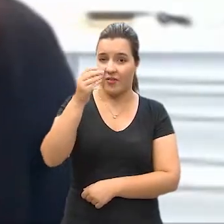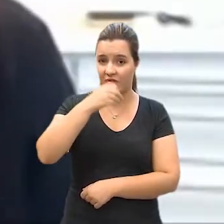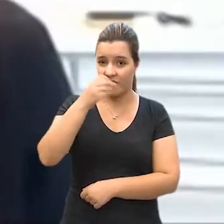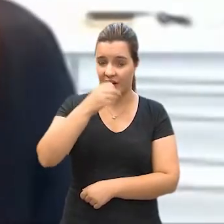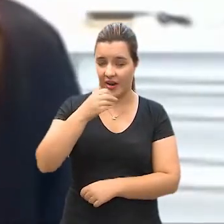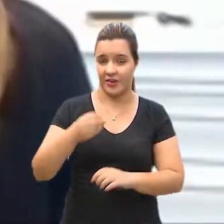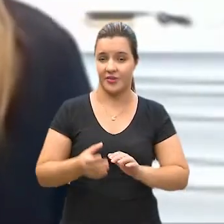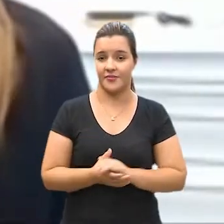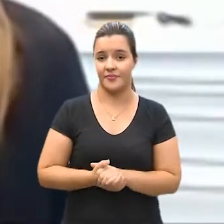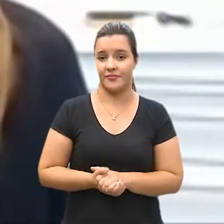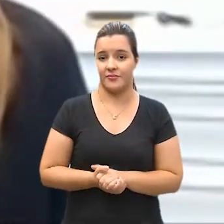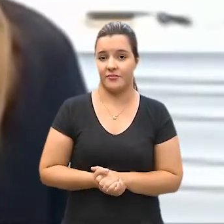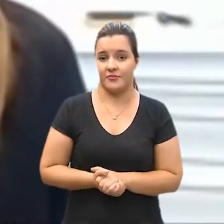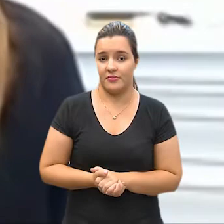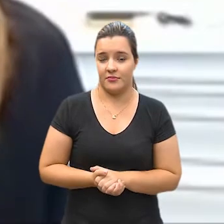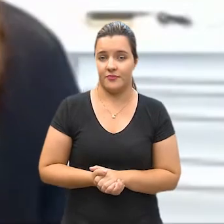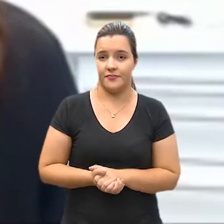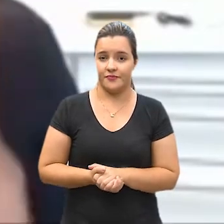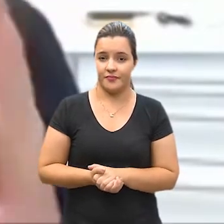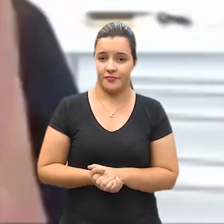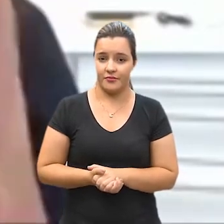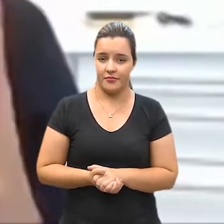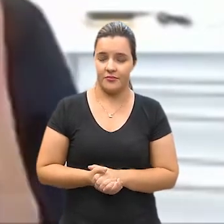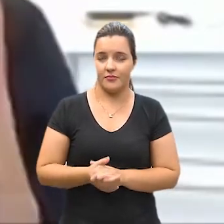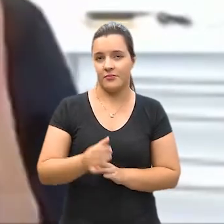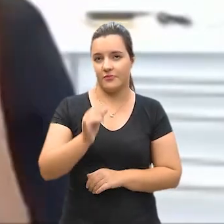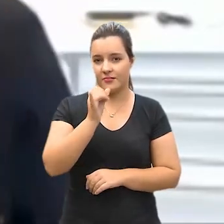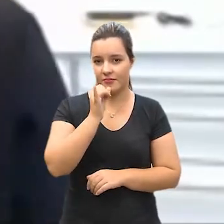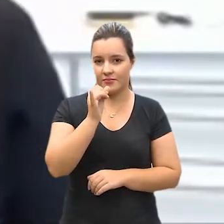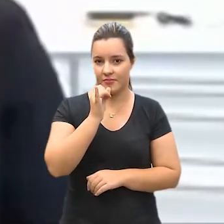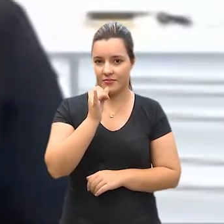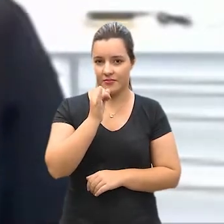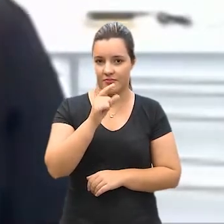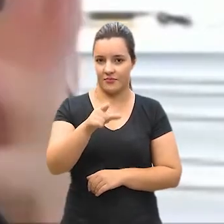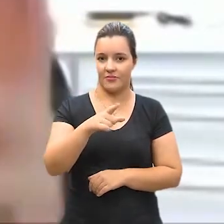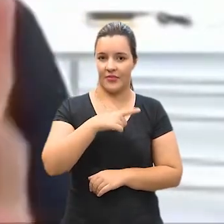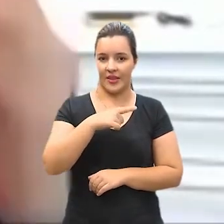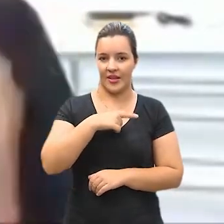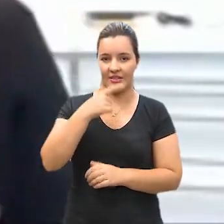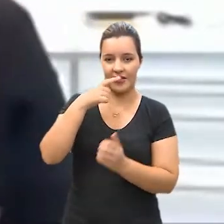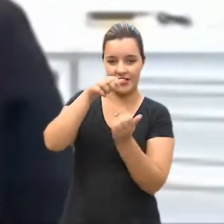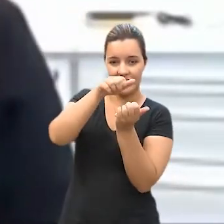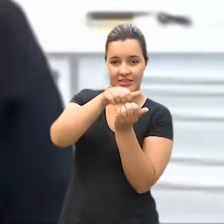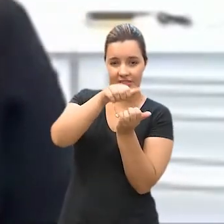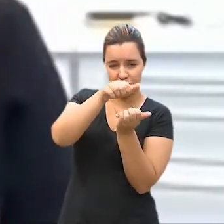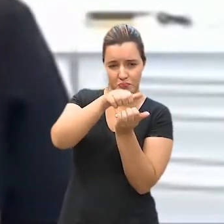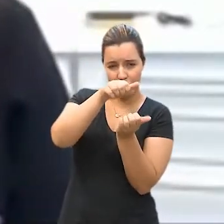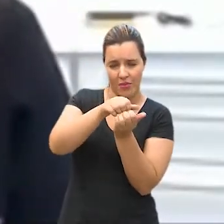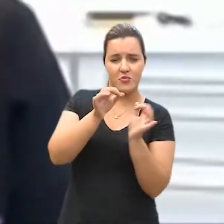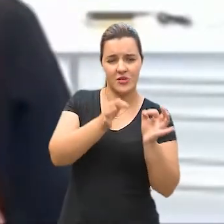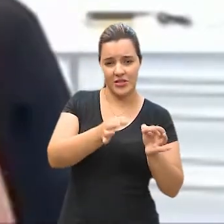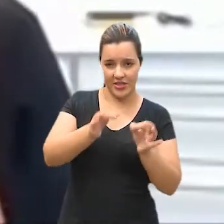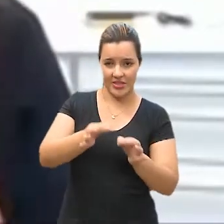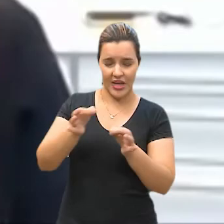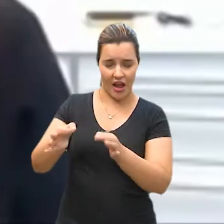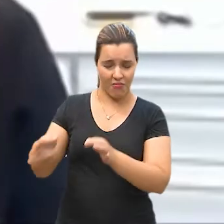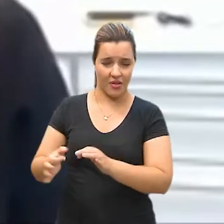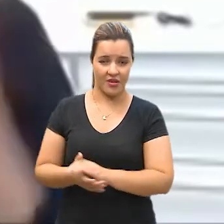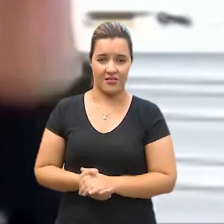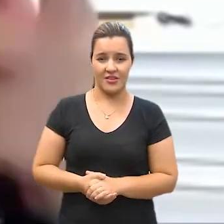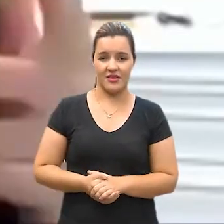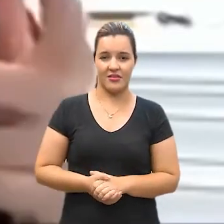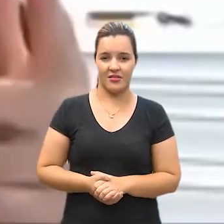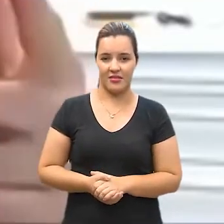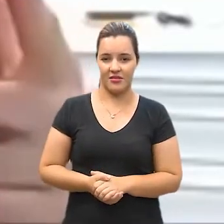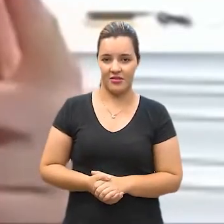Vamos lá. A partir do momento que você tem uma oclusão, uma mordida estável, se você não tem nada.